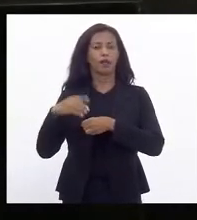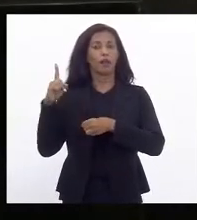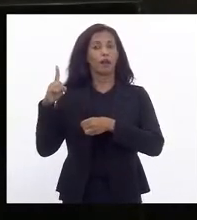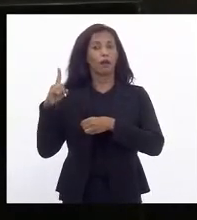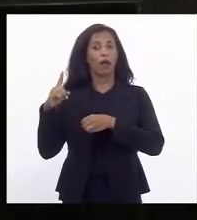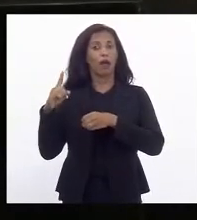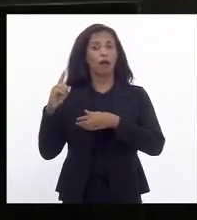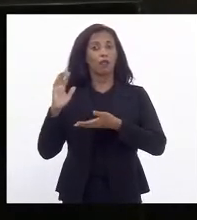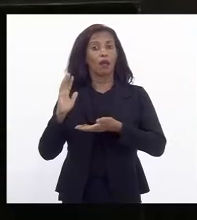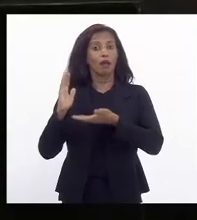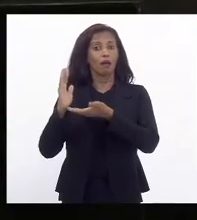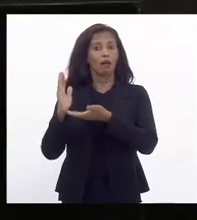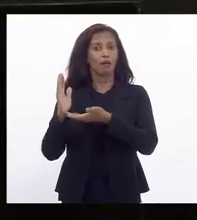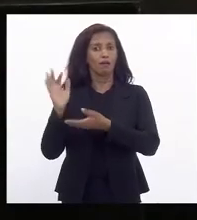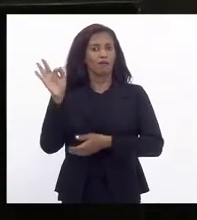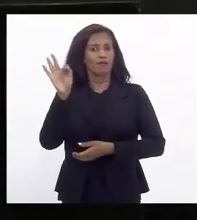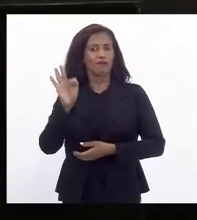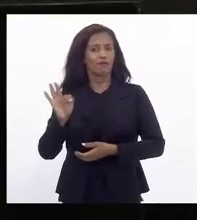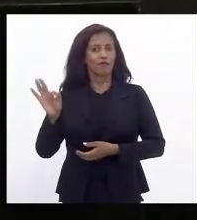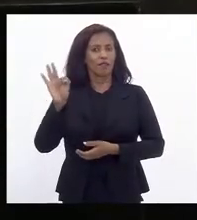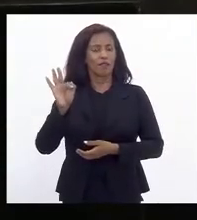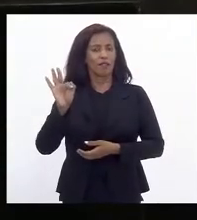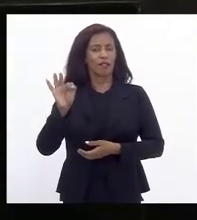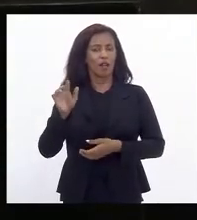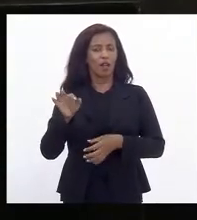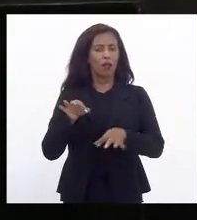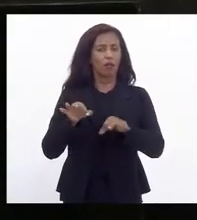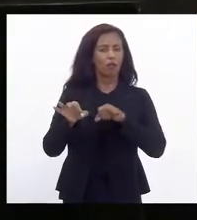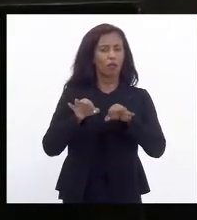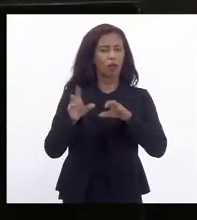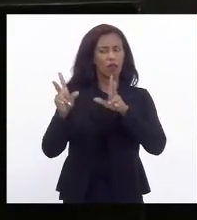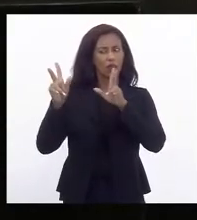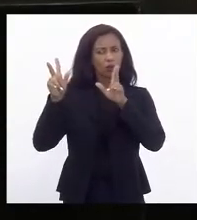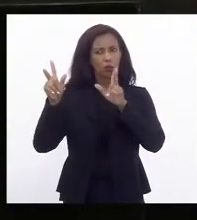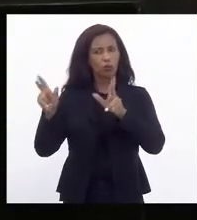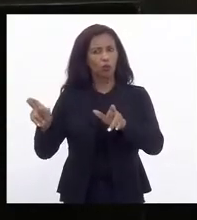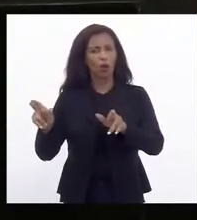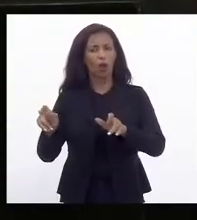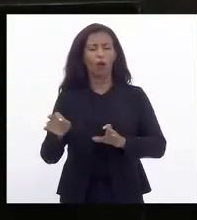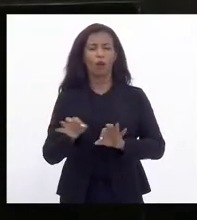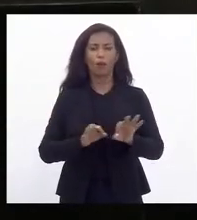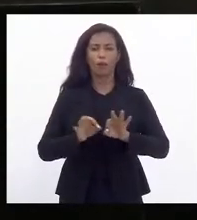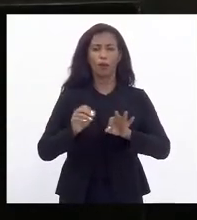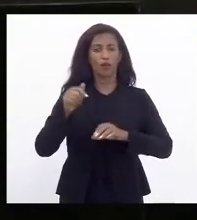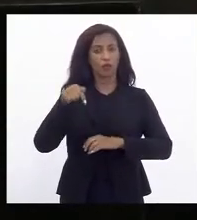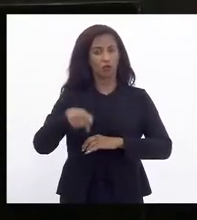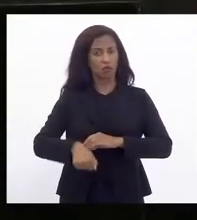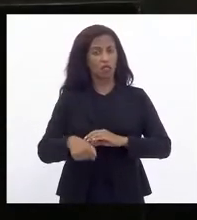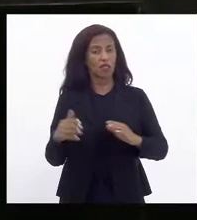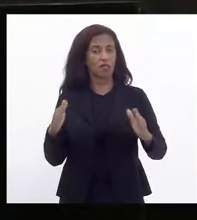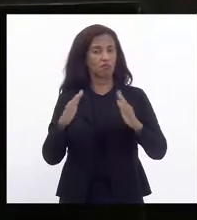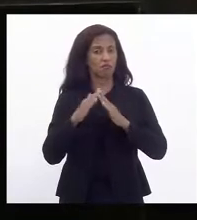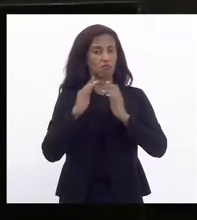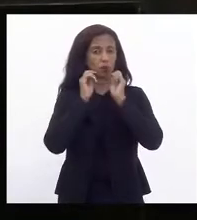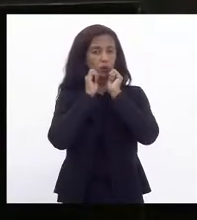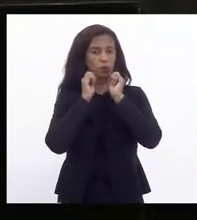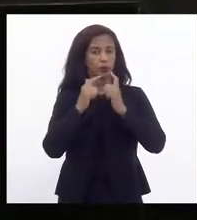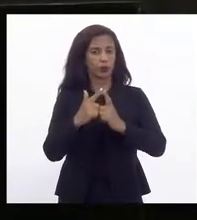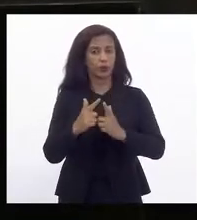Federais, um projeto idêntico ao projeto que tramitou dentro dessa